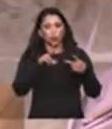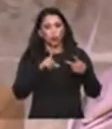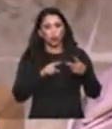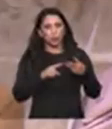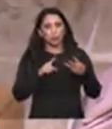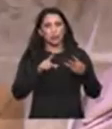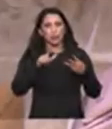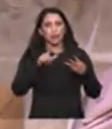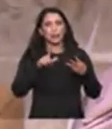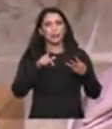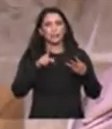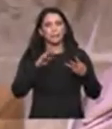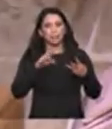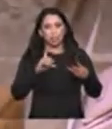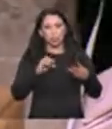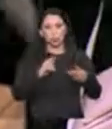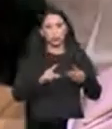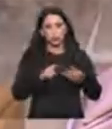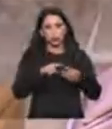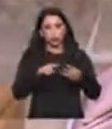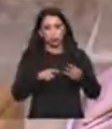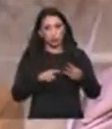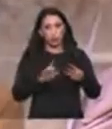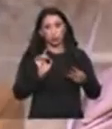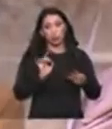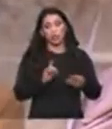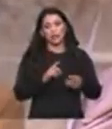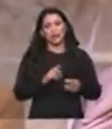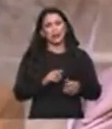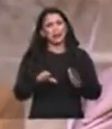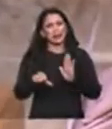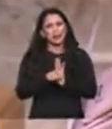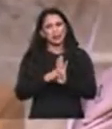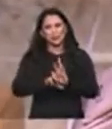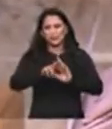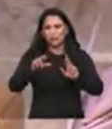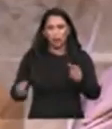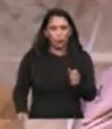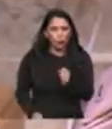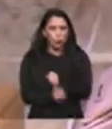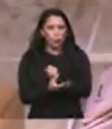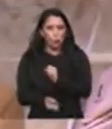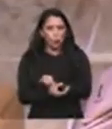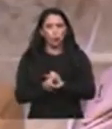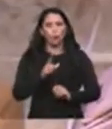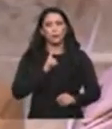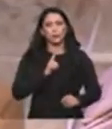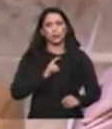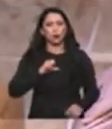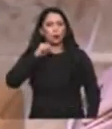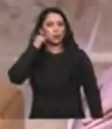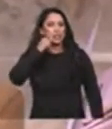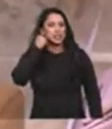Amorim, praticou, eu estou falando apenas de Fernando Collor, diversos crimes de corrupção passiva, na condição de senador